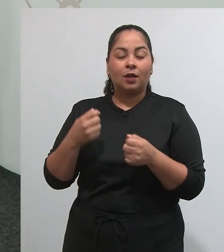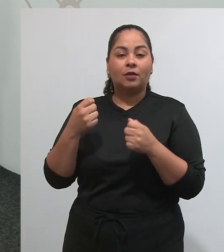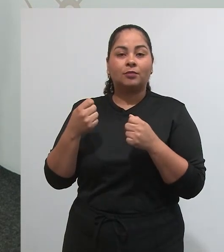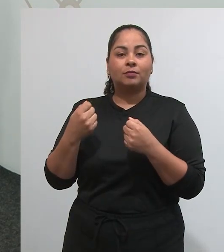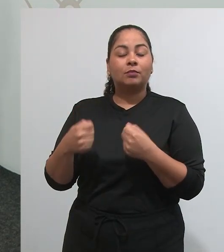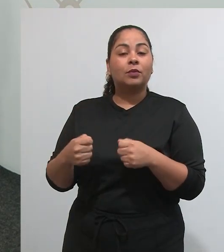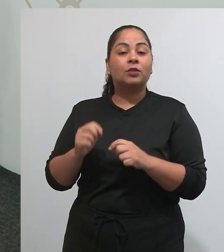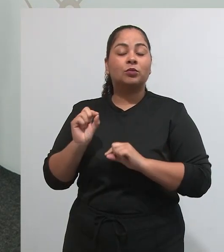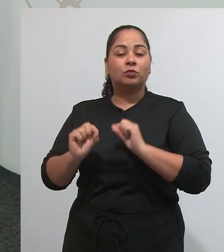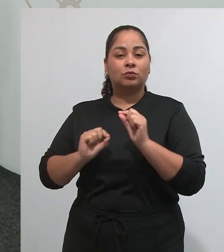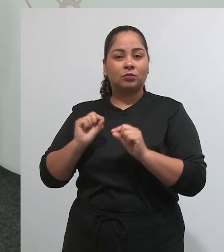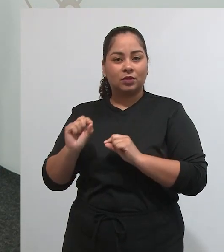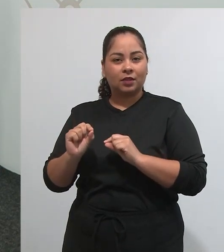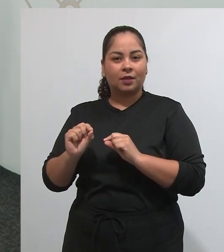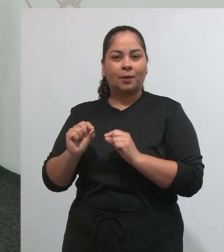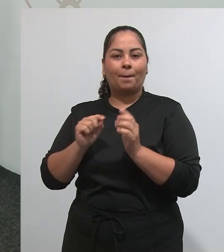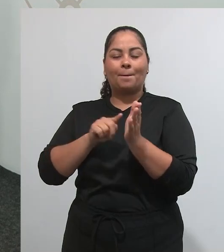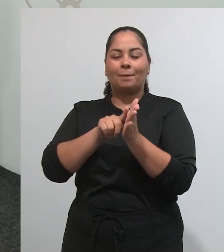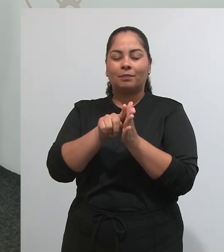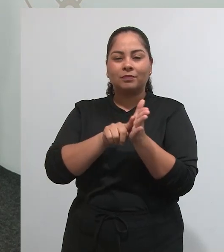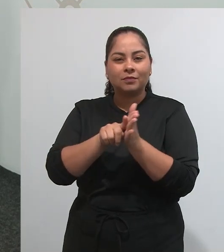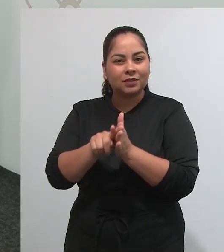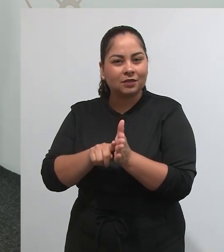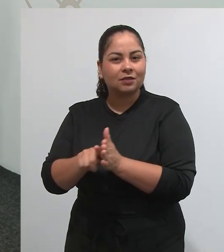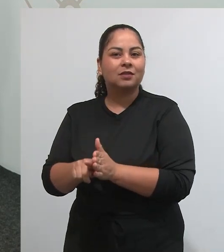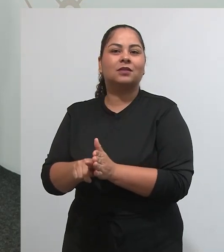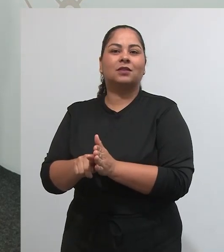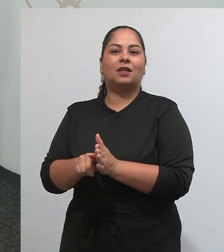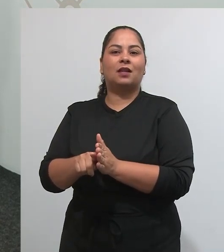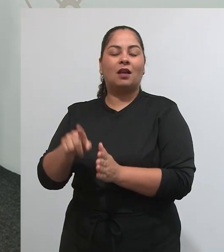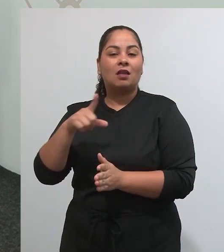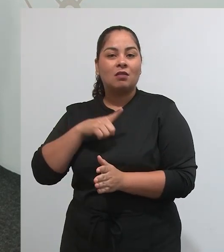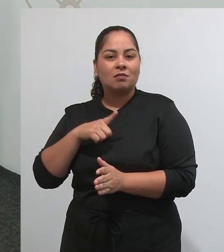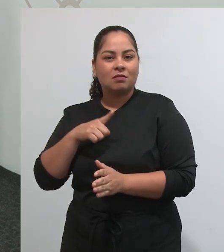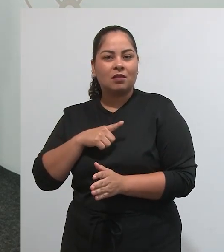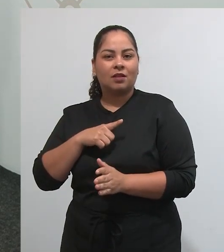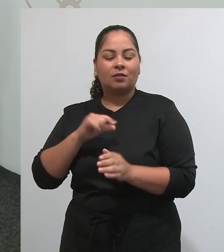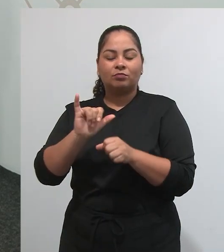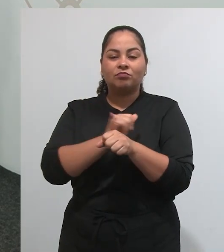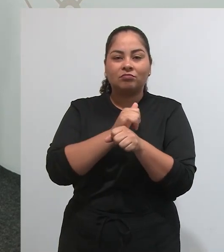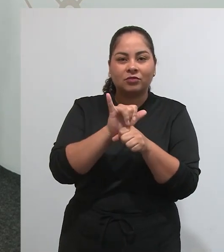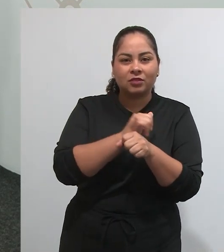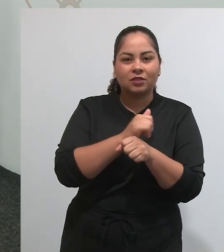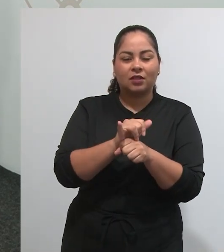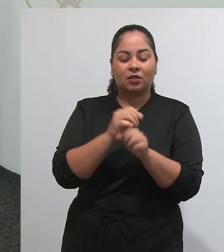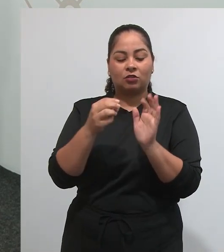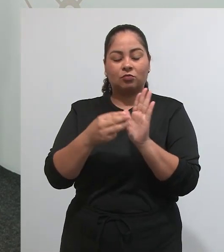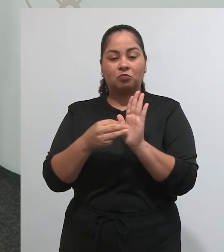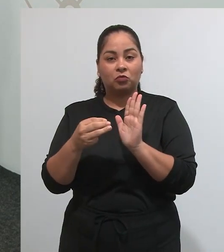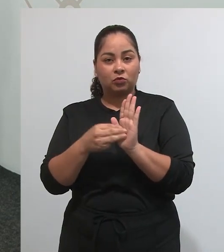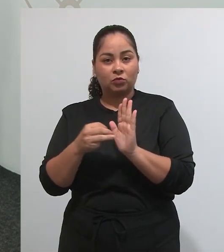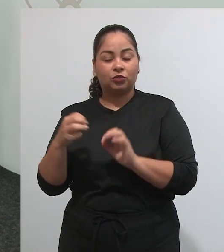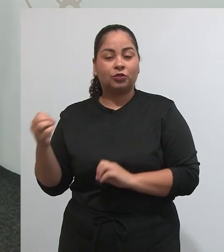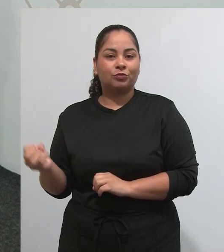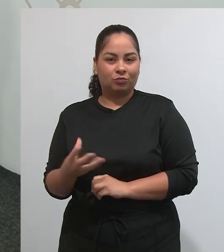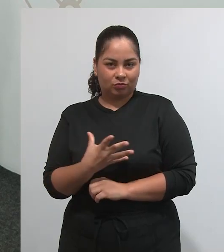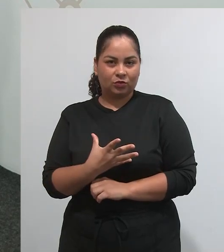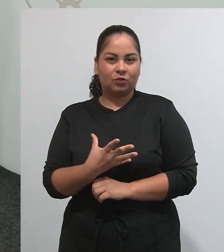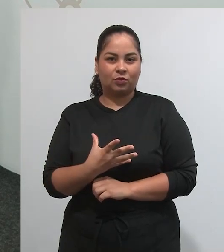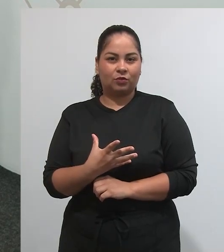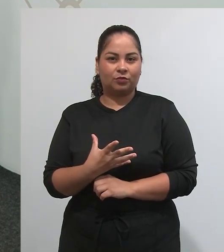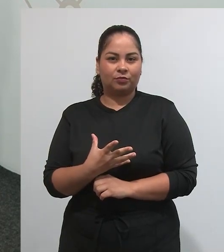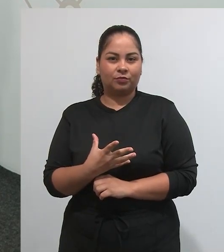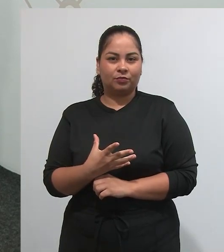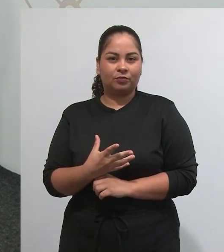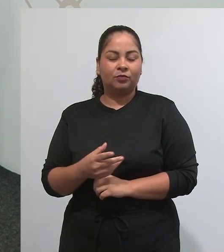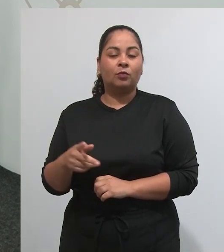novos estudos, a novas metodologia, a novos conhecimentos. O